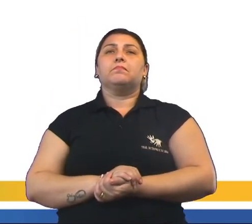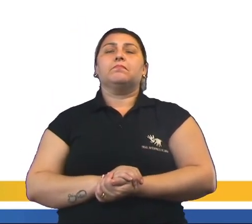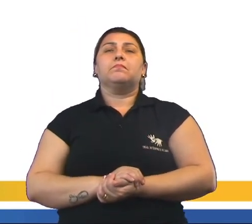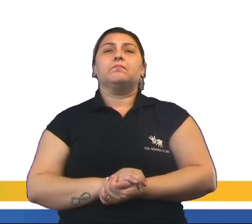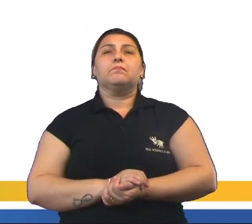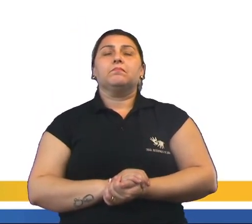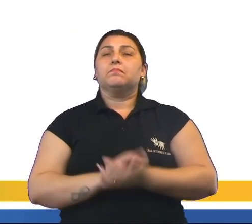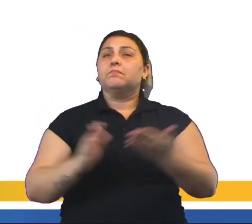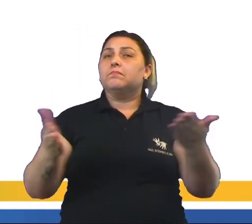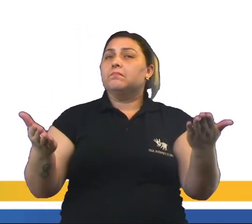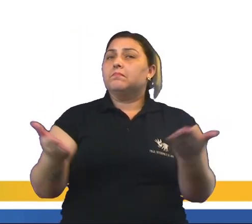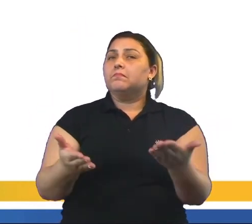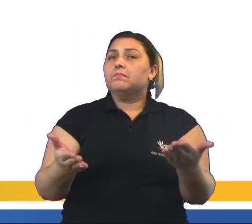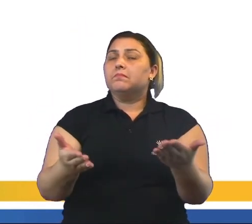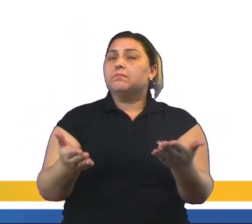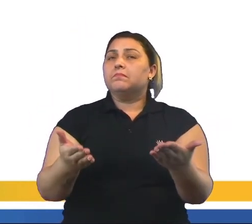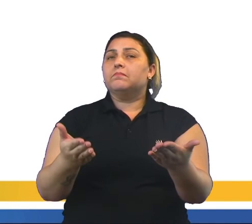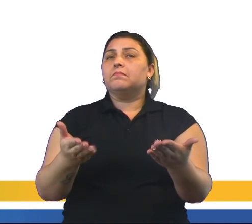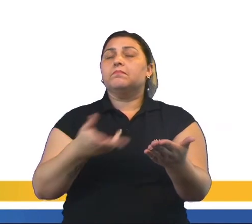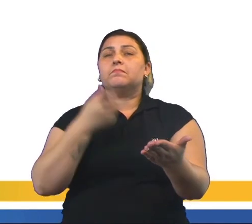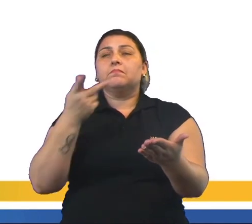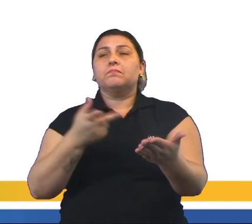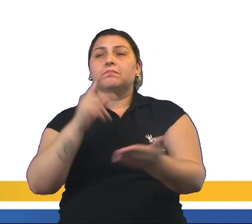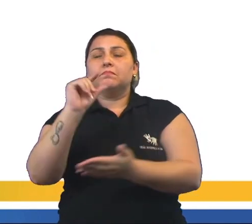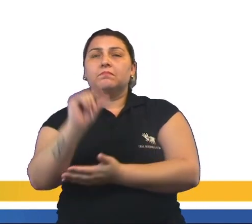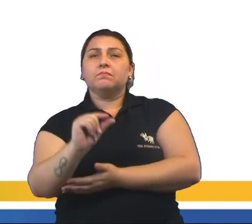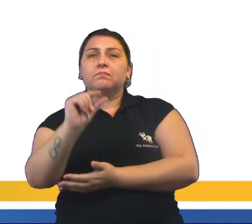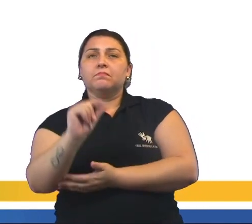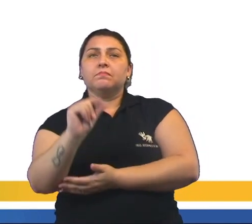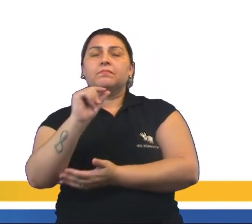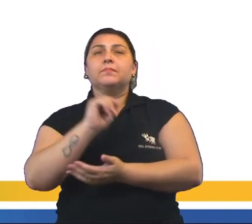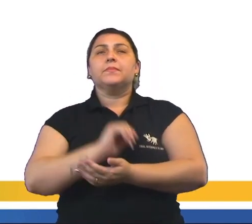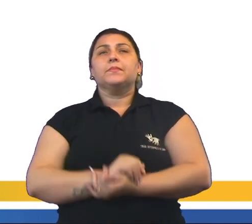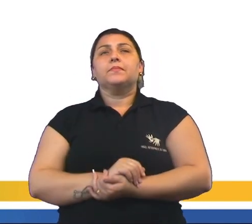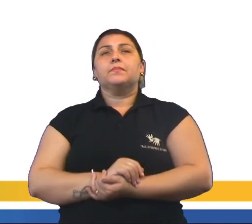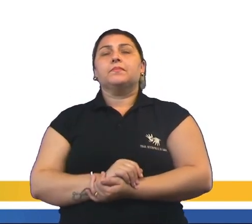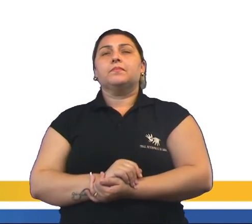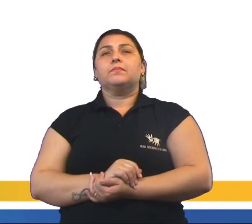E agora vamos falar um pouco sobre